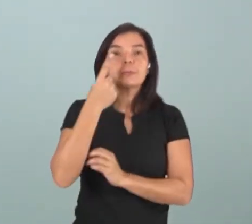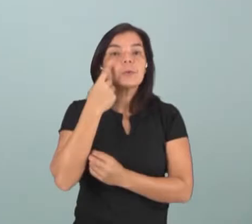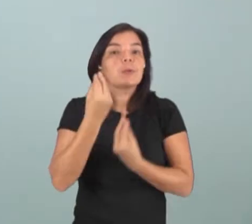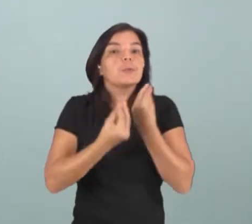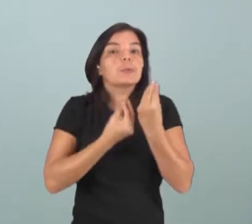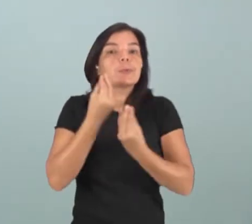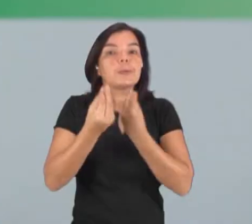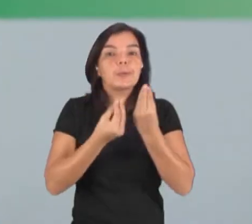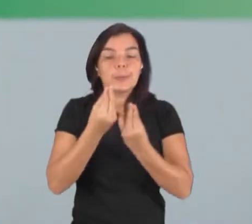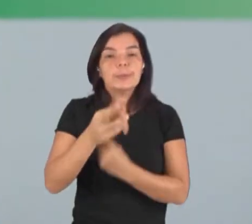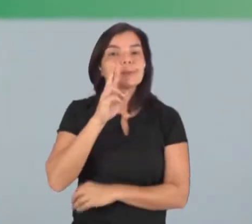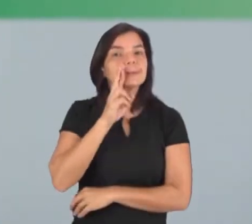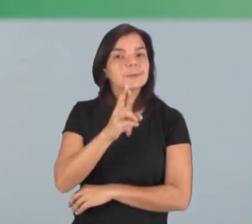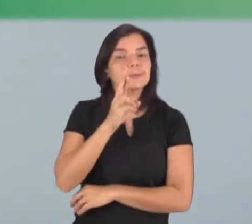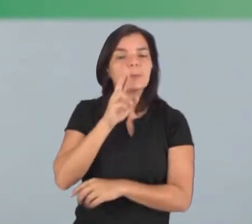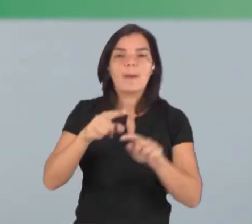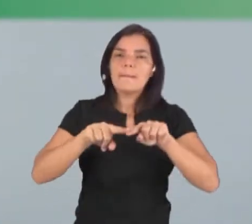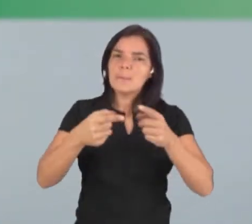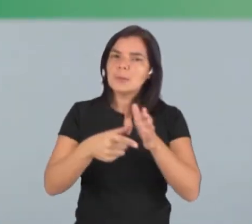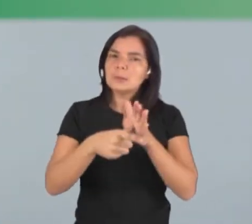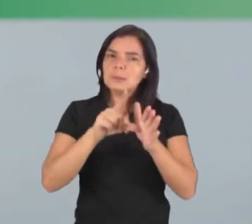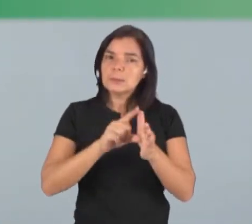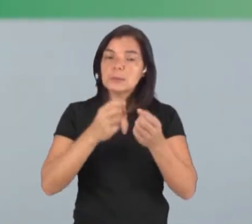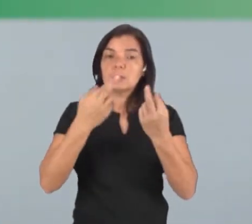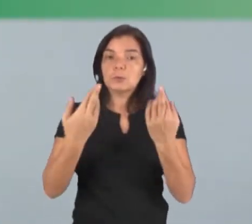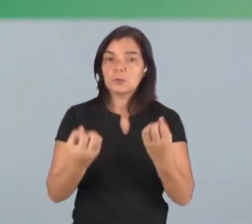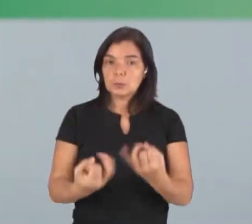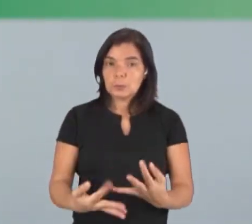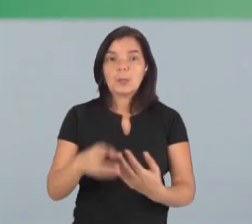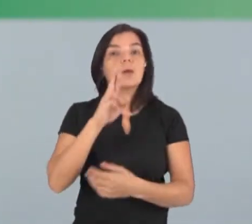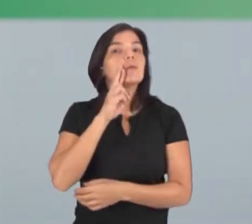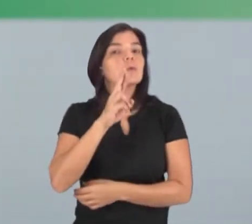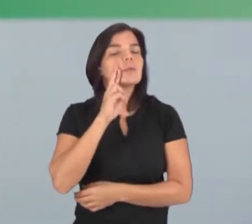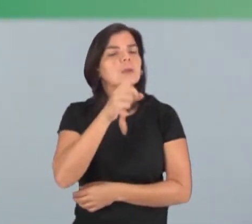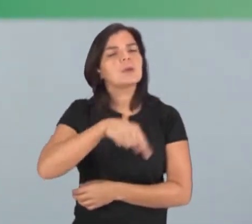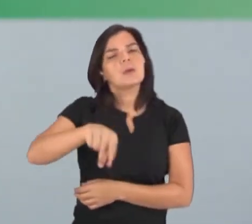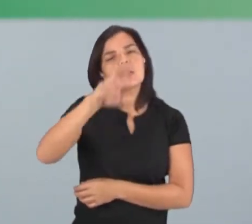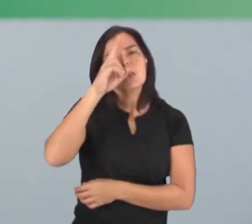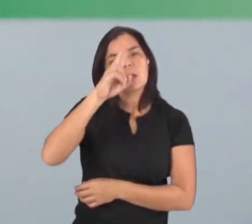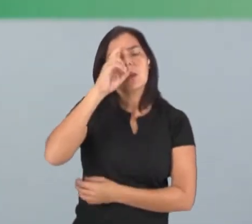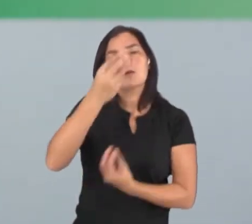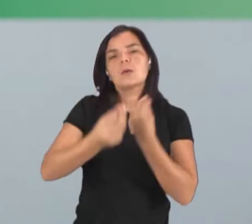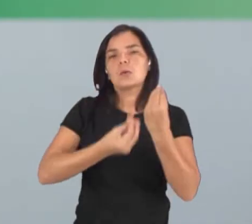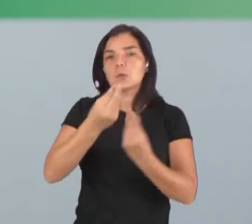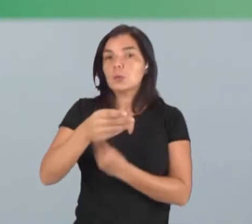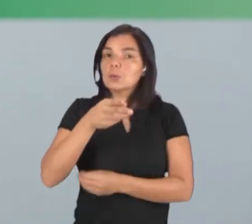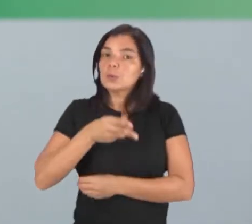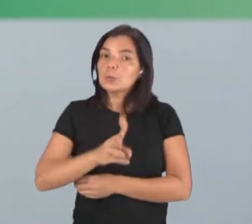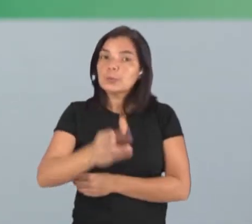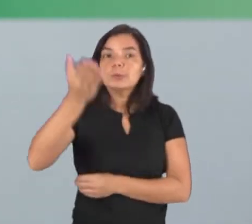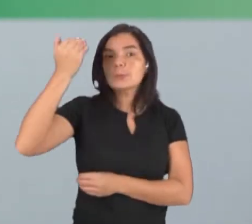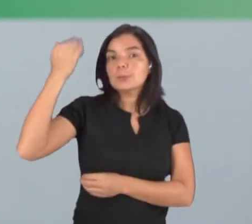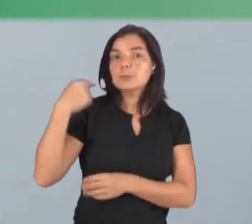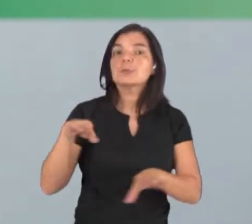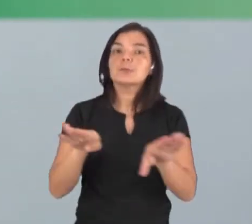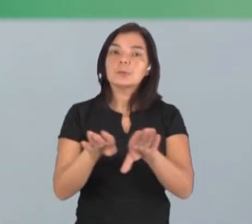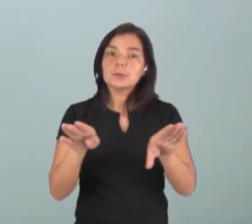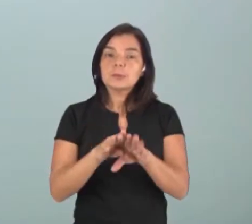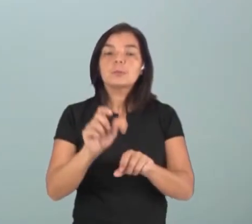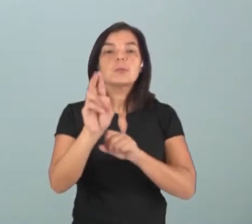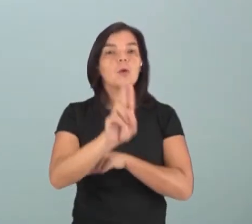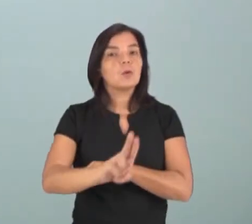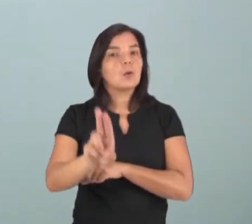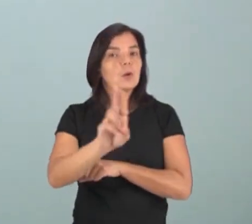ver como é que faz para dar a resposta. Mas antes da gente falar sobre as respostas, eu quero lembrar para vocês que com o past continuous, a gente também